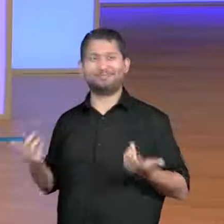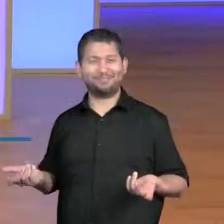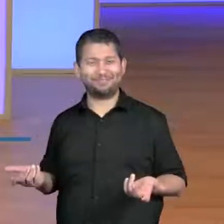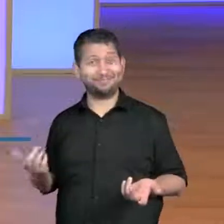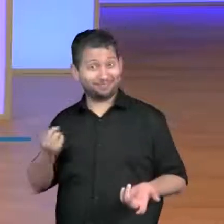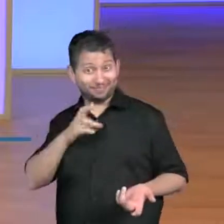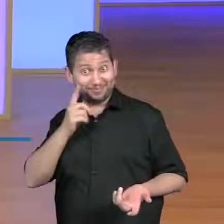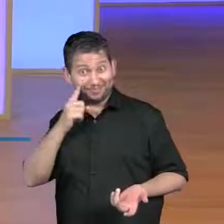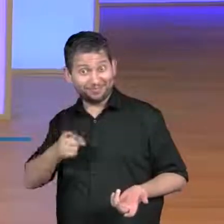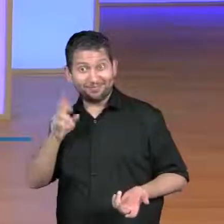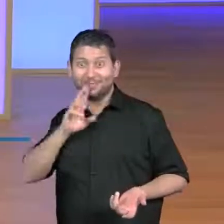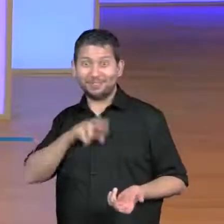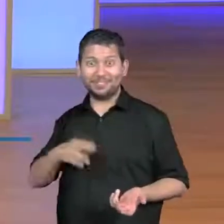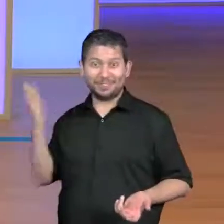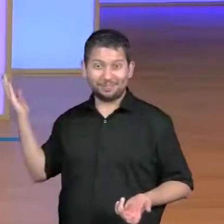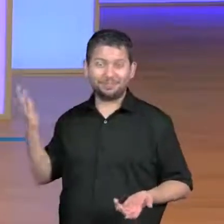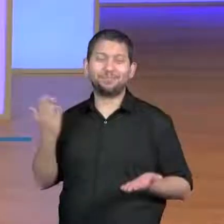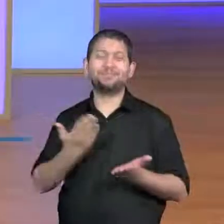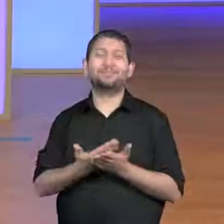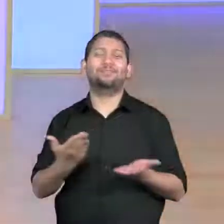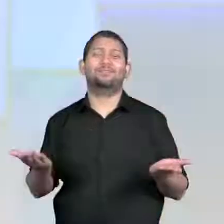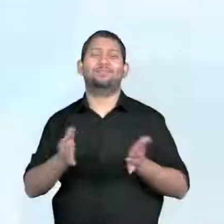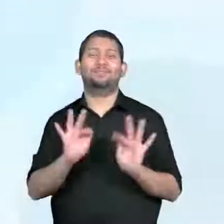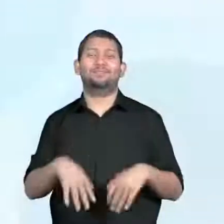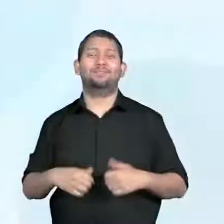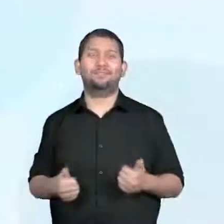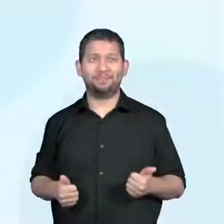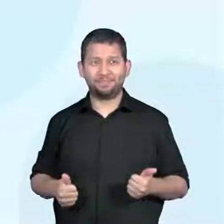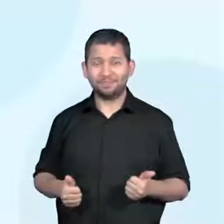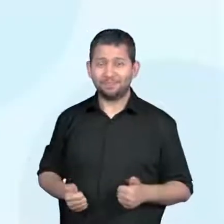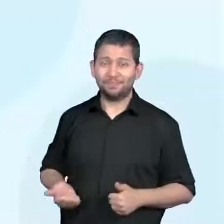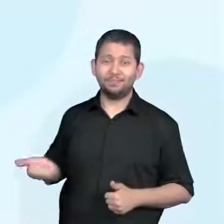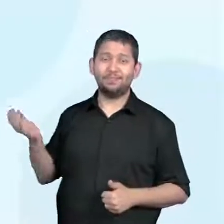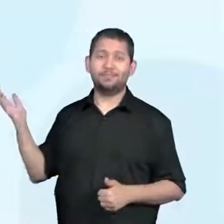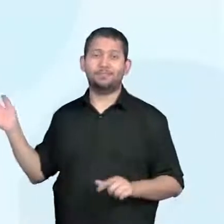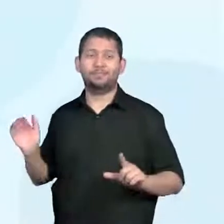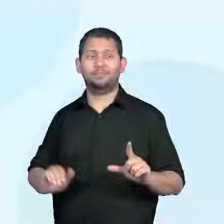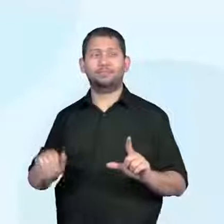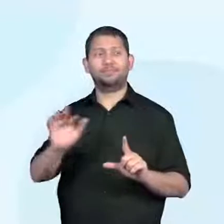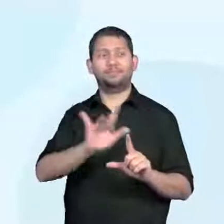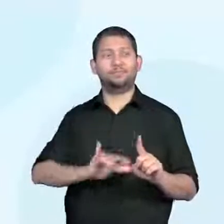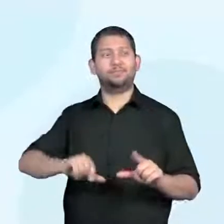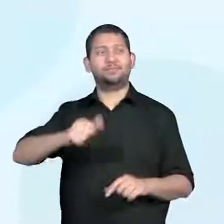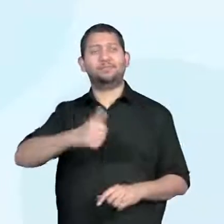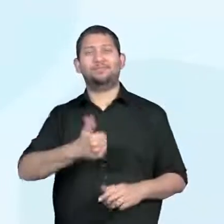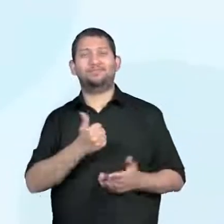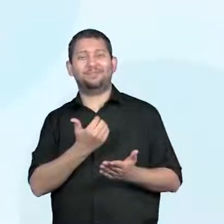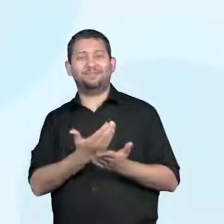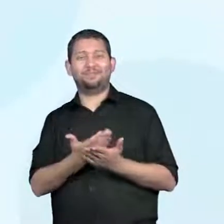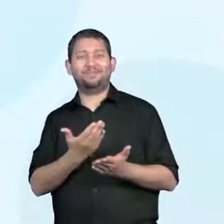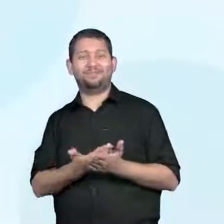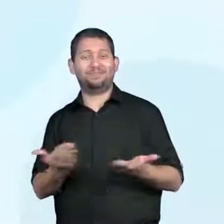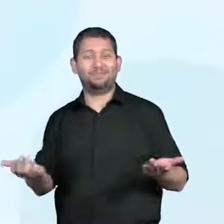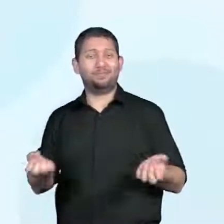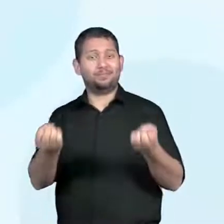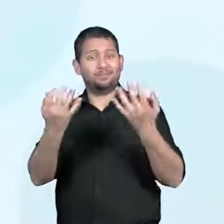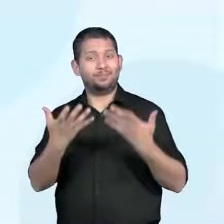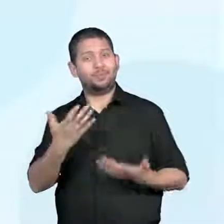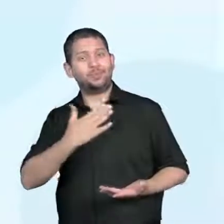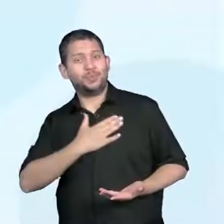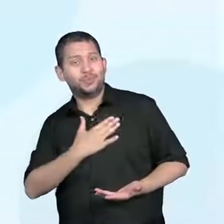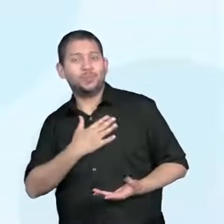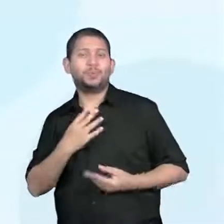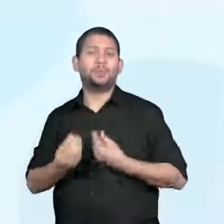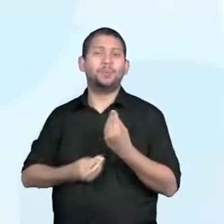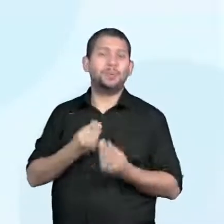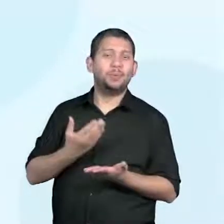pra gente. A gente está chegando no finalzinho, Pro. Vou deixar aqui a avaliação. Se vocês gostaram